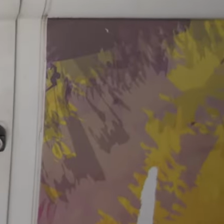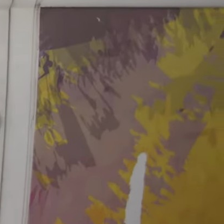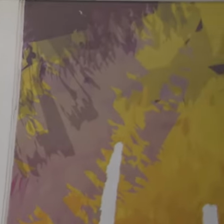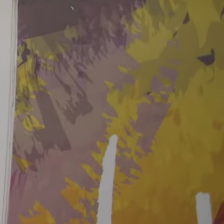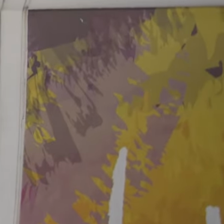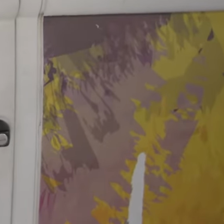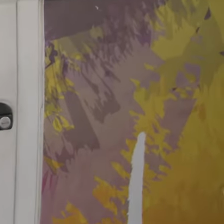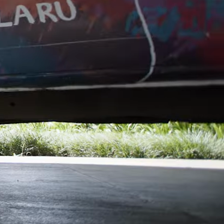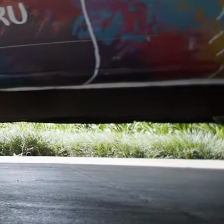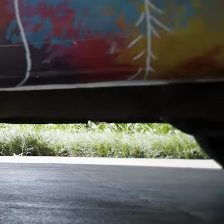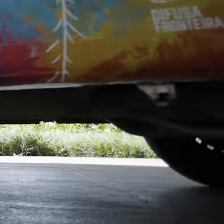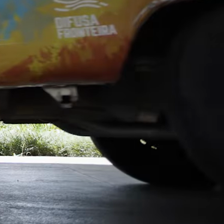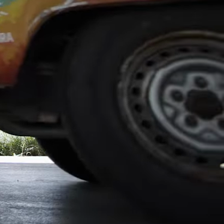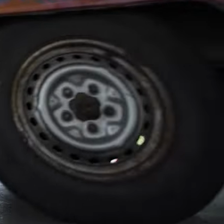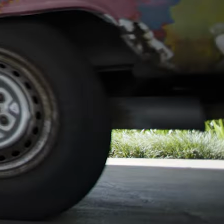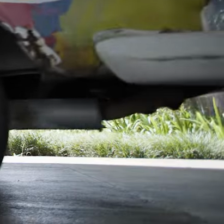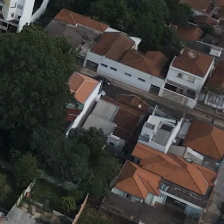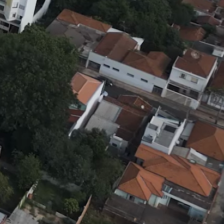respira, e percebe o que a gente tem.